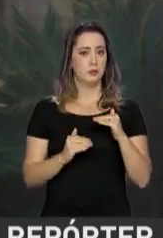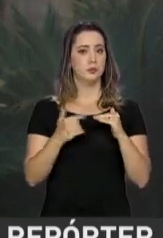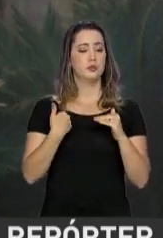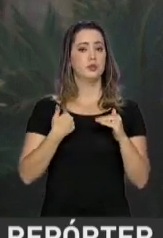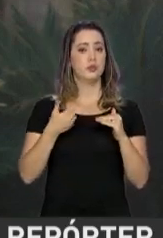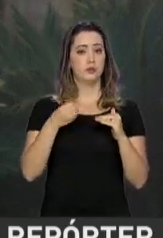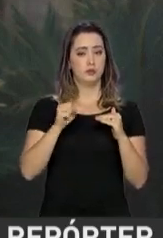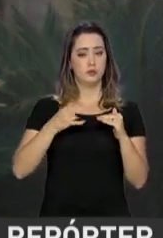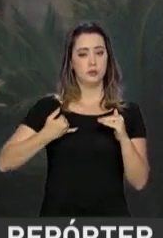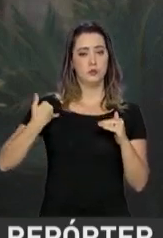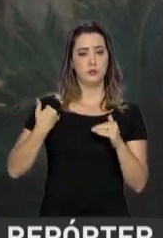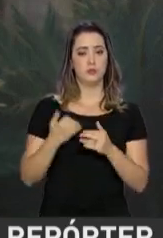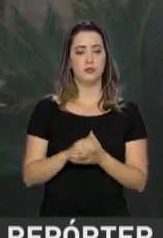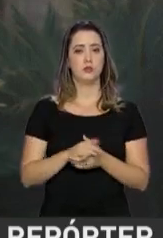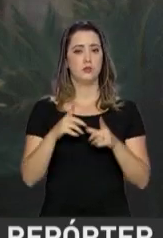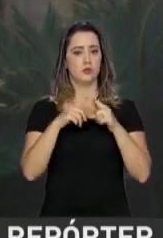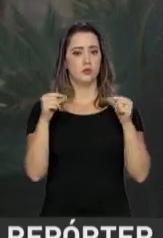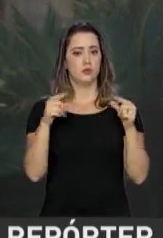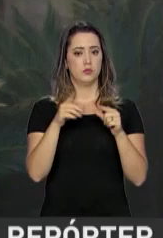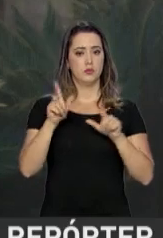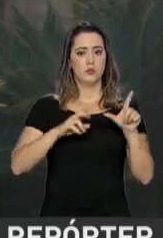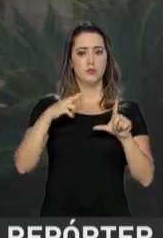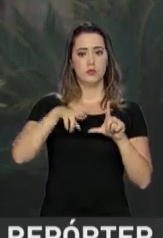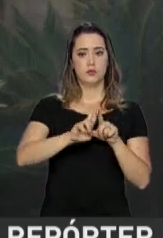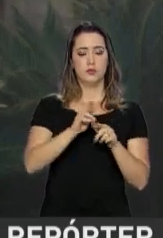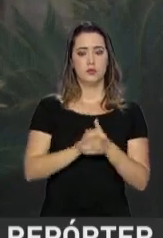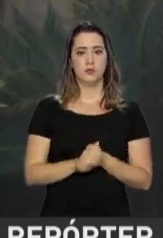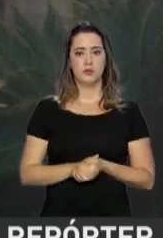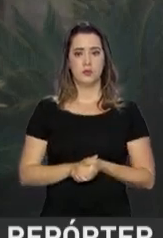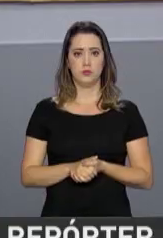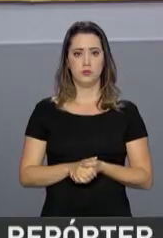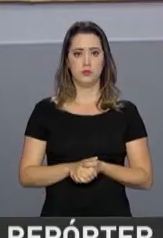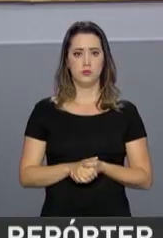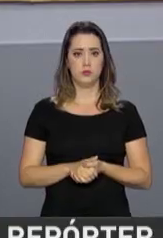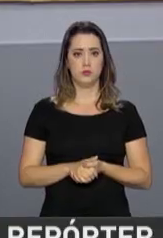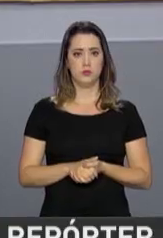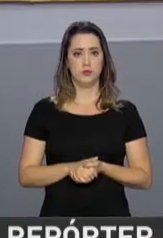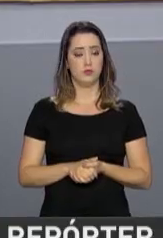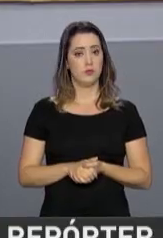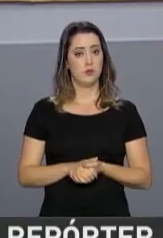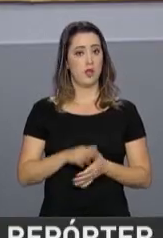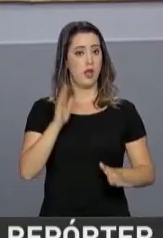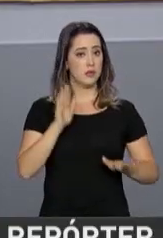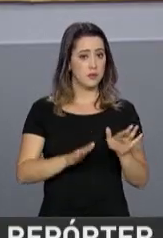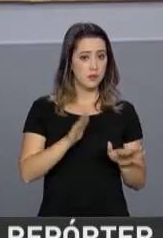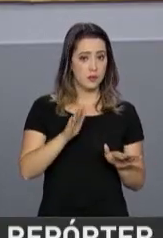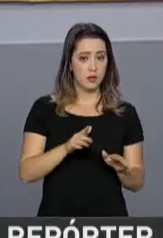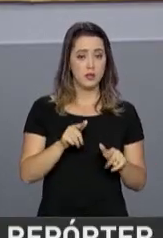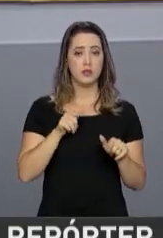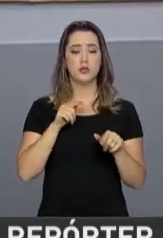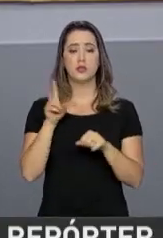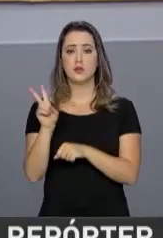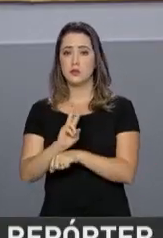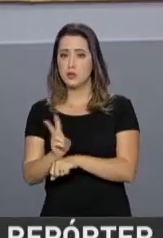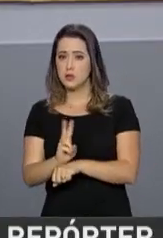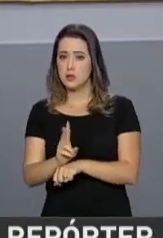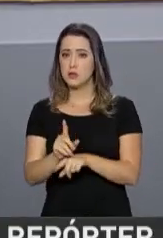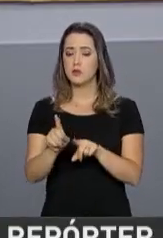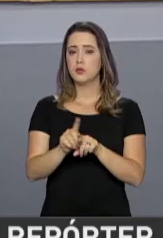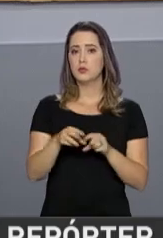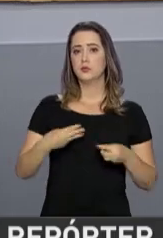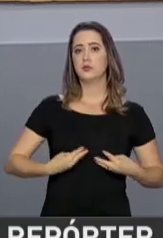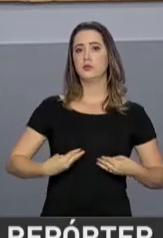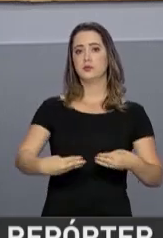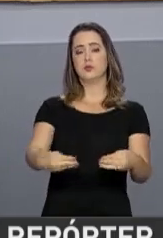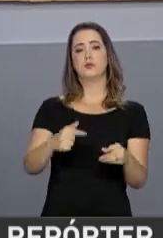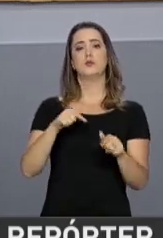de brasília para tv nbr raissa lopes e em alguns casos as ações de fiscalização do ministério